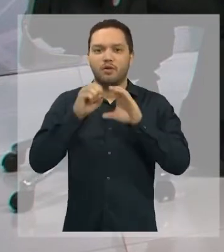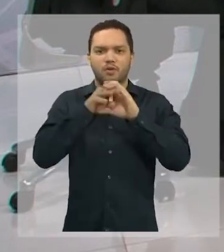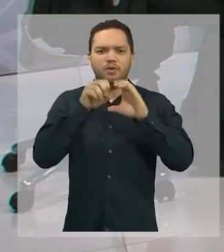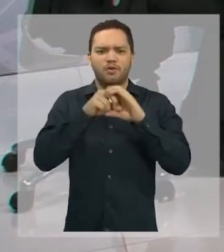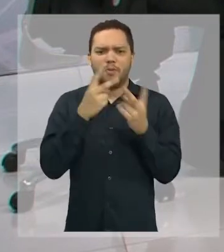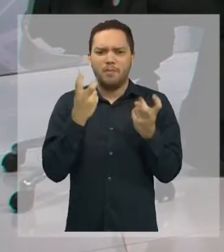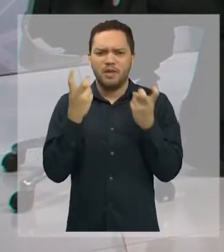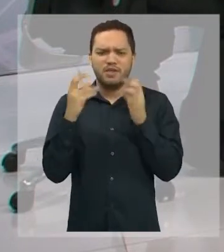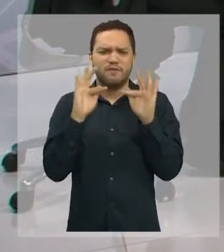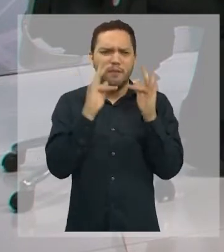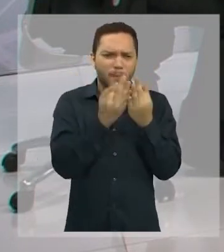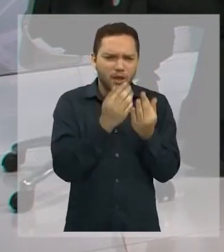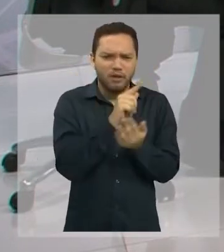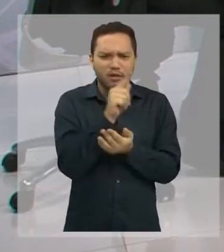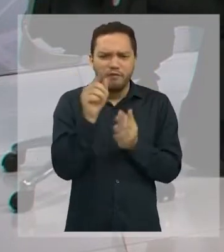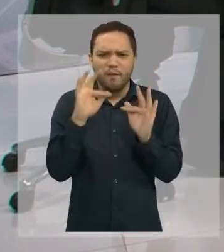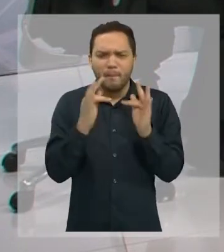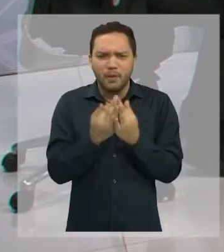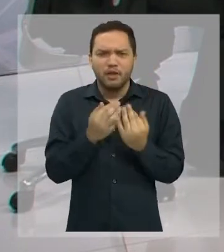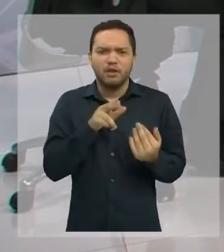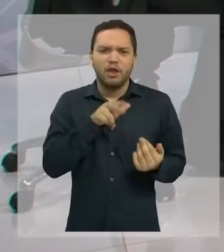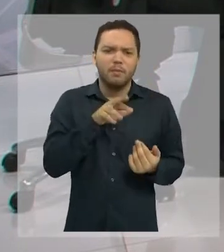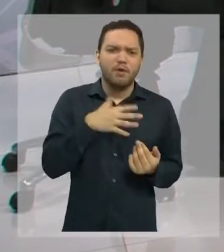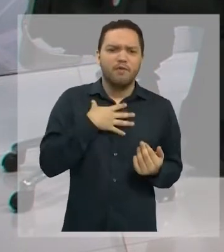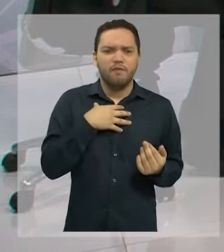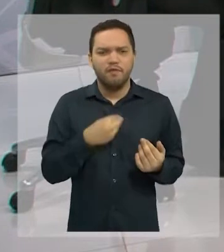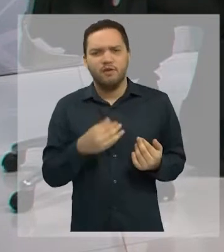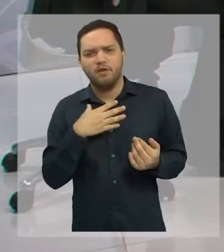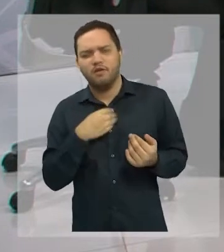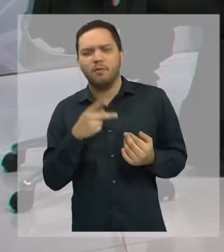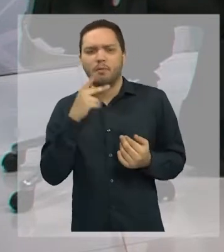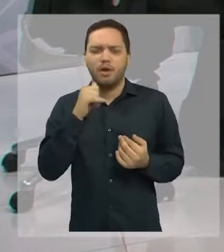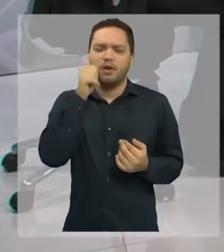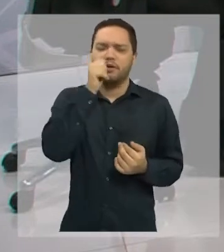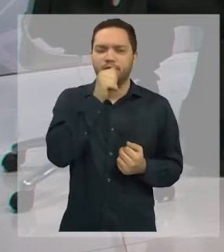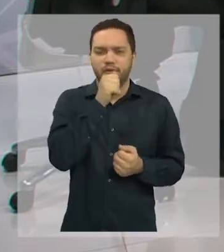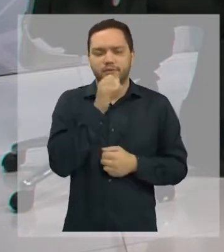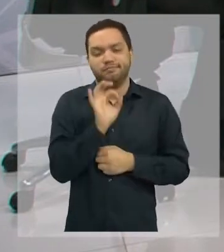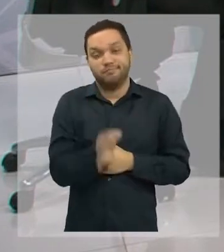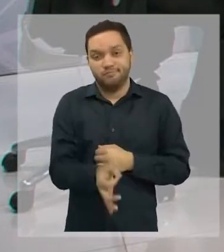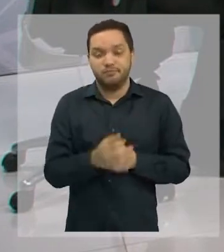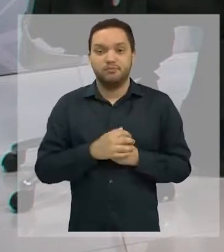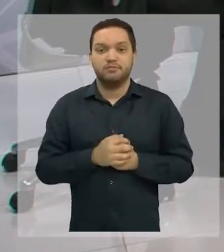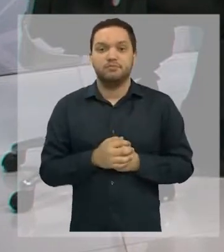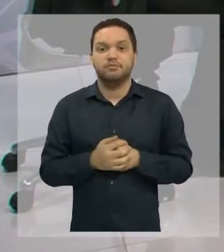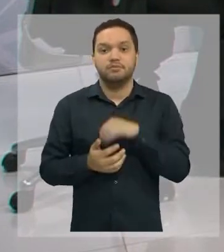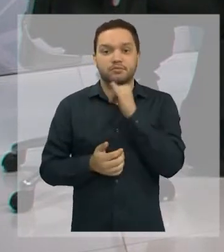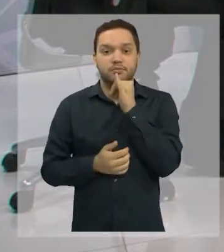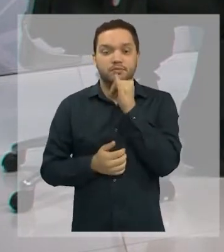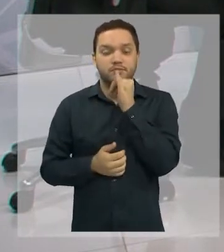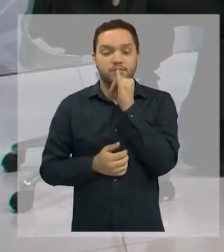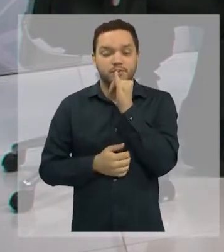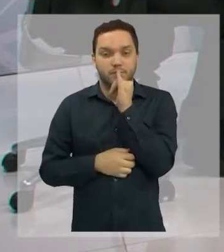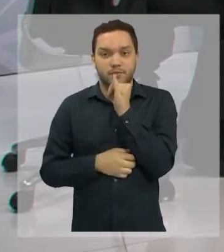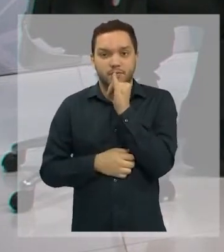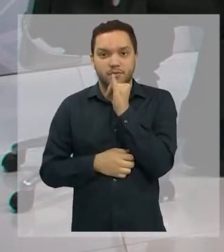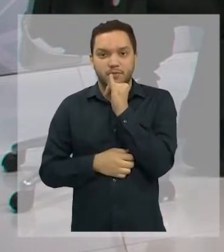mundo é parente. Tudo que é artista ali, tudo que é ator é filho, é não sei o quê. E se você olha, por